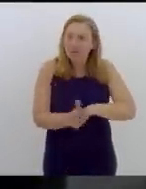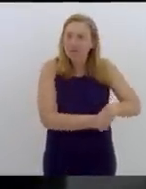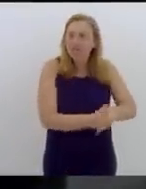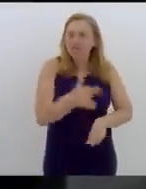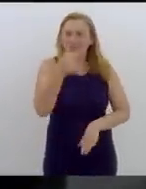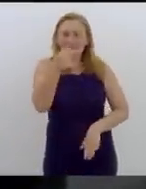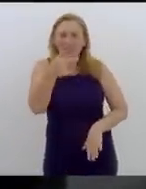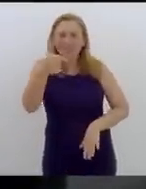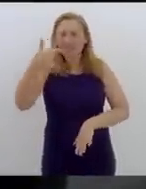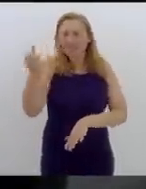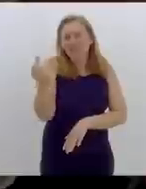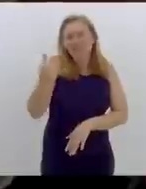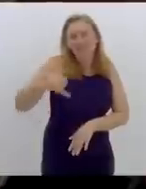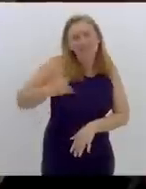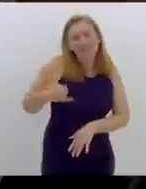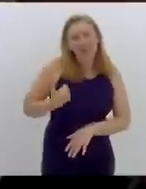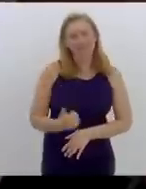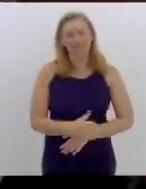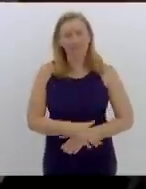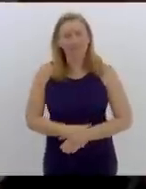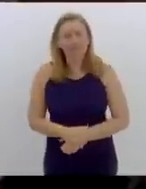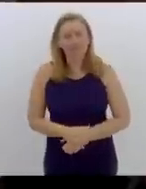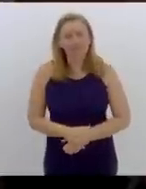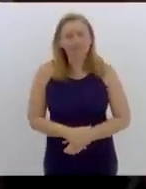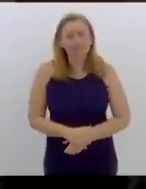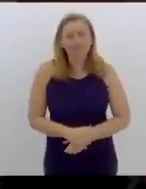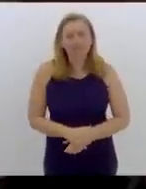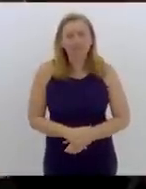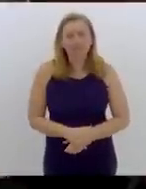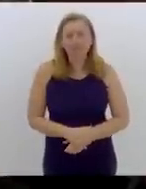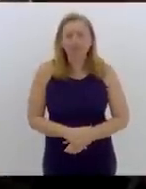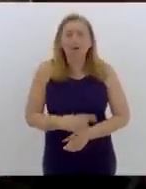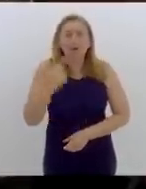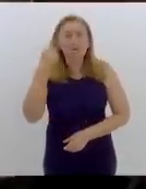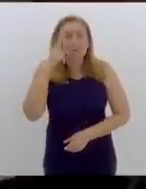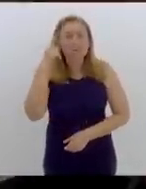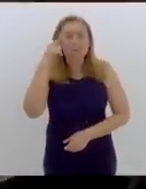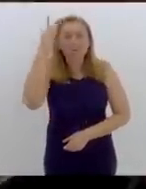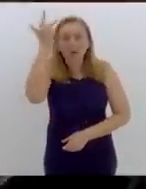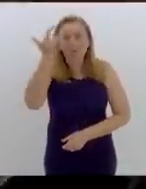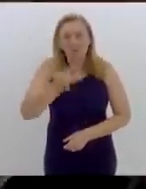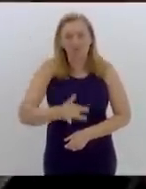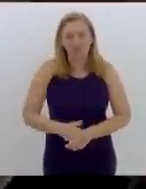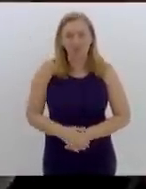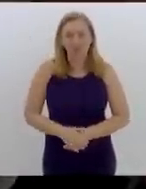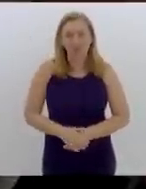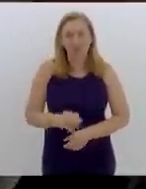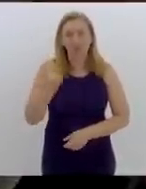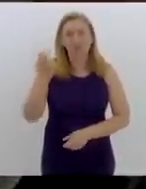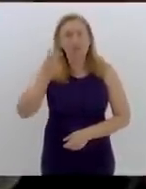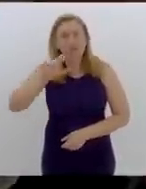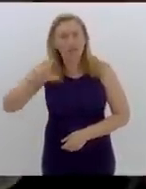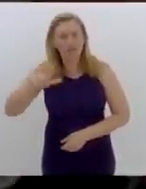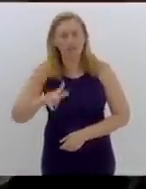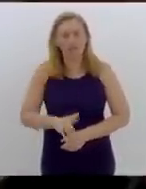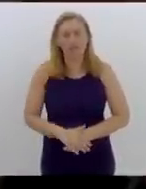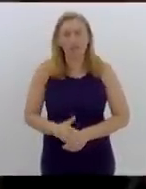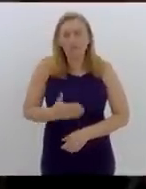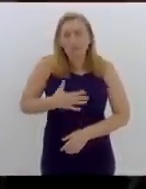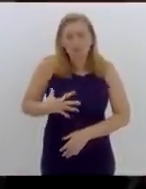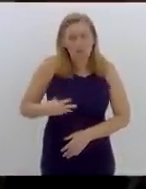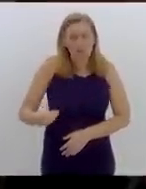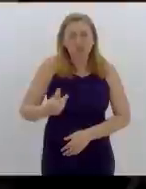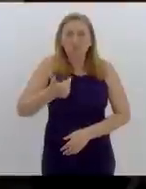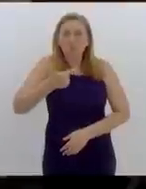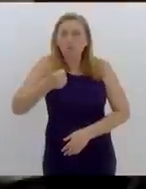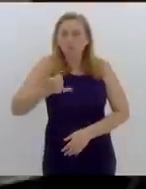anos 76 anos eu tô pensando amanhã seu Coronel o meu filho